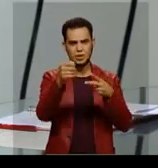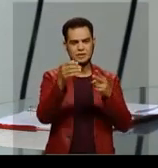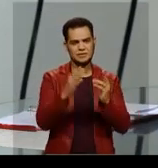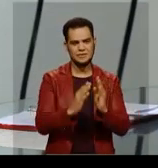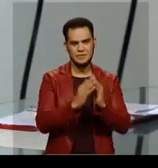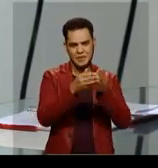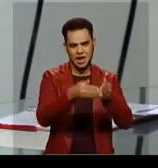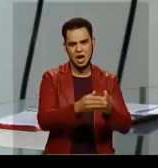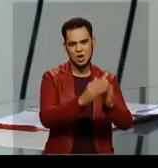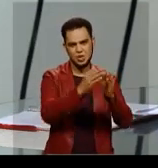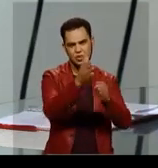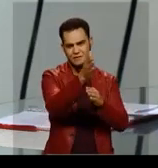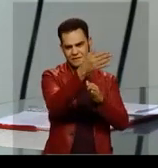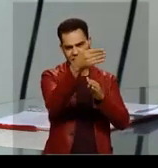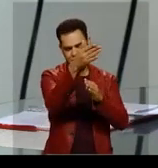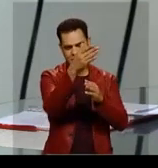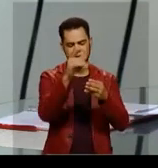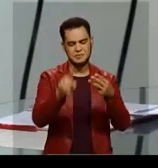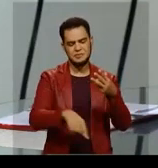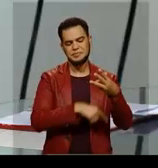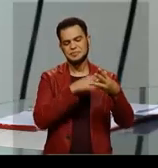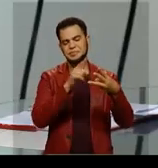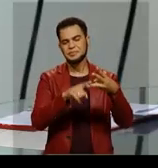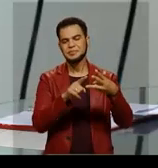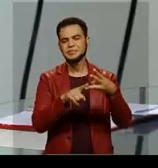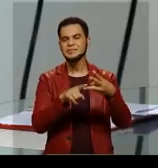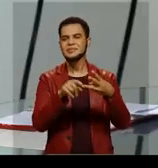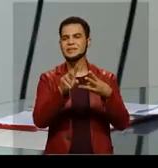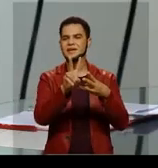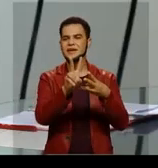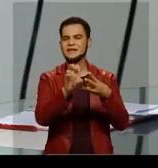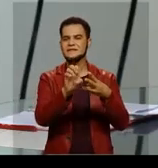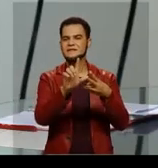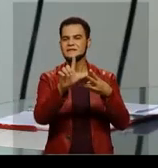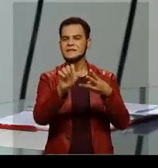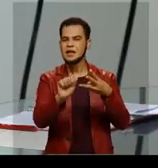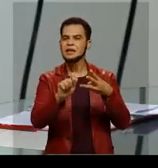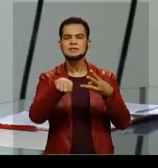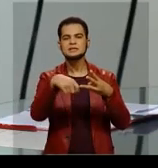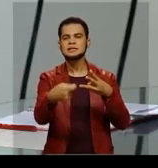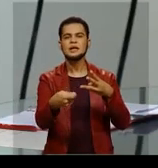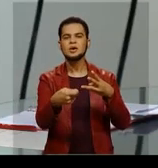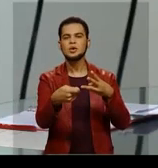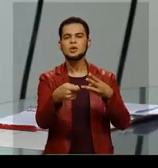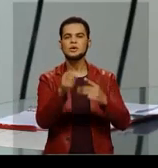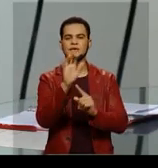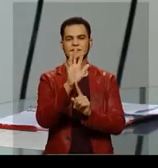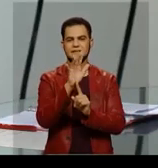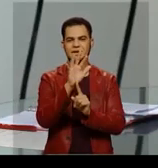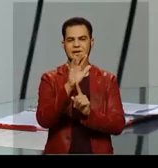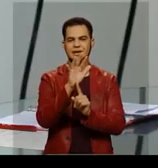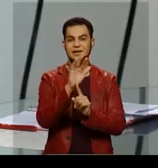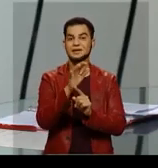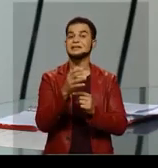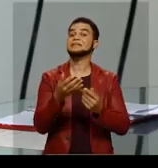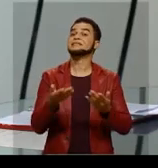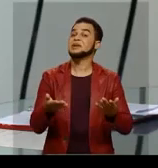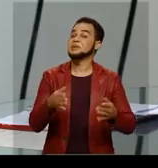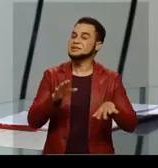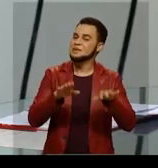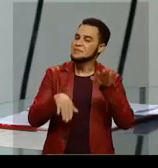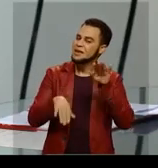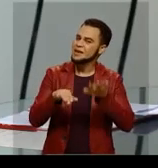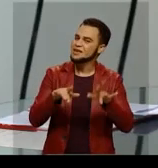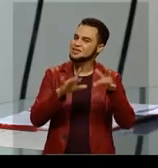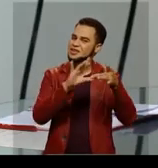a interpretação, a compreensão está ali no contexto, está